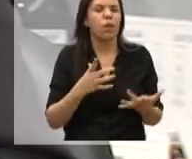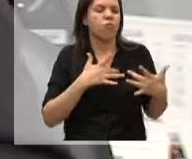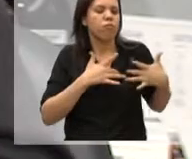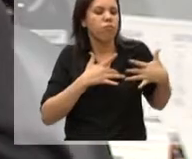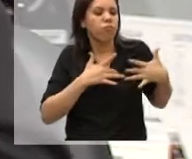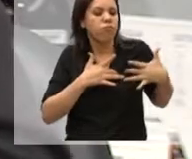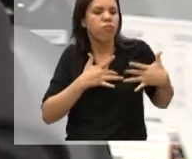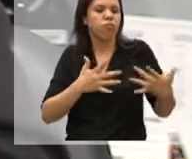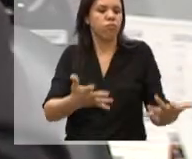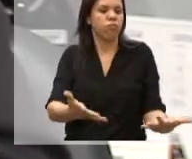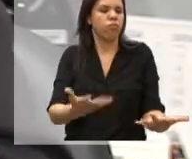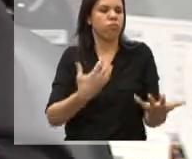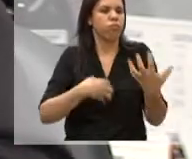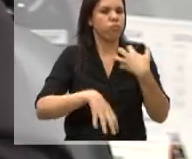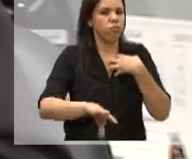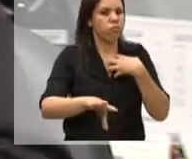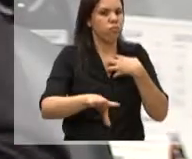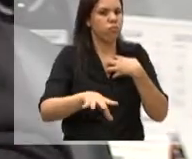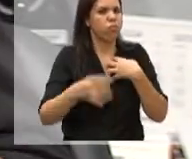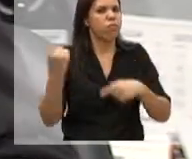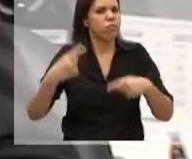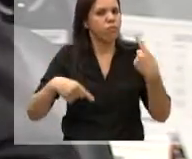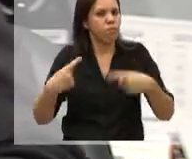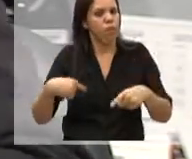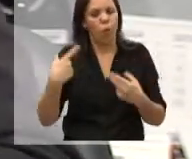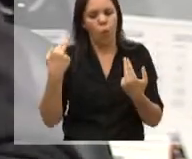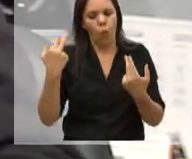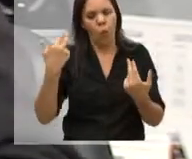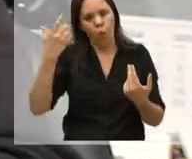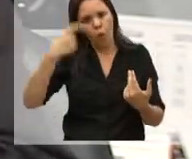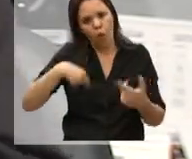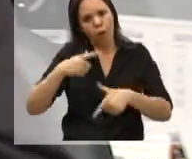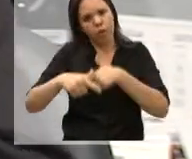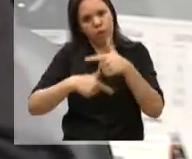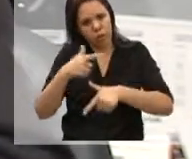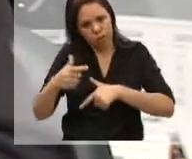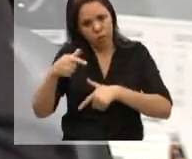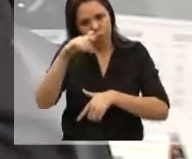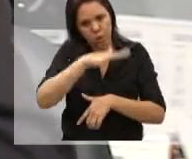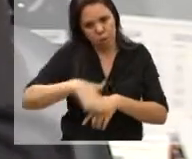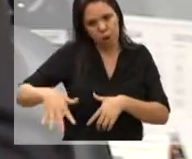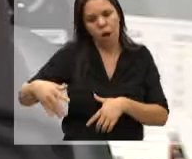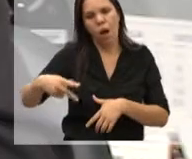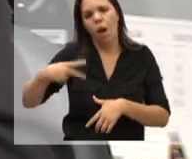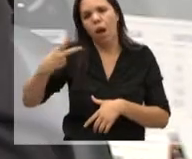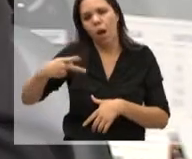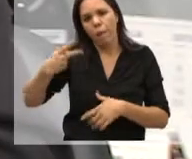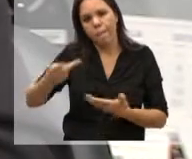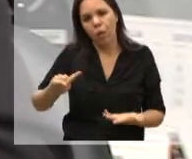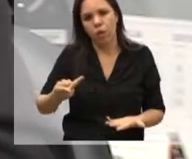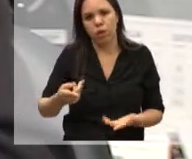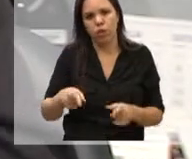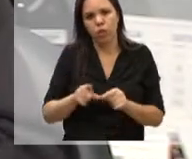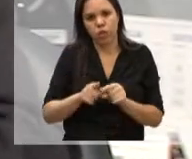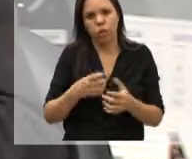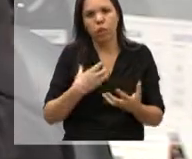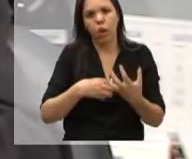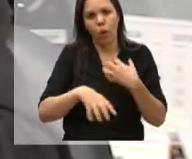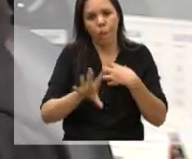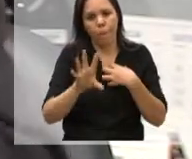compadecimento. Eu acho que quem faz política, principalmente como é o meu caso, que trabalha no campo da política, tem que sentir